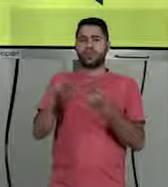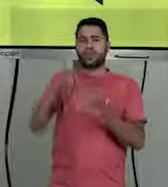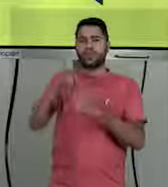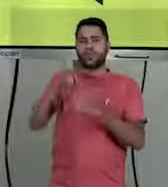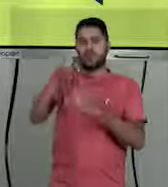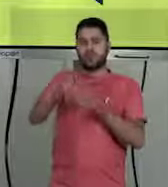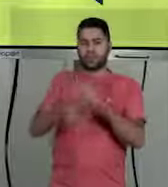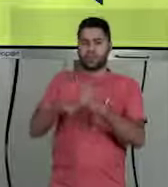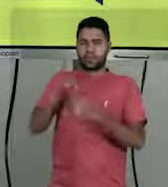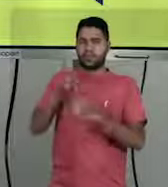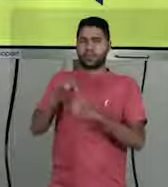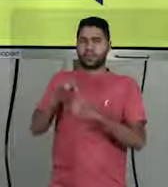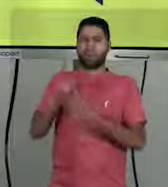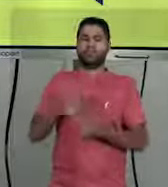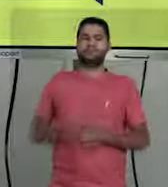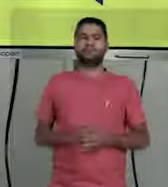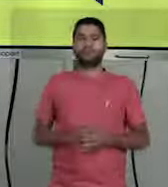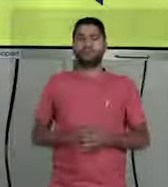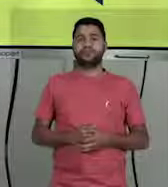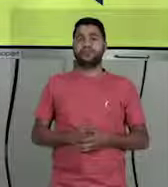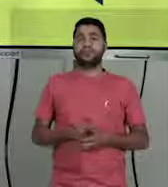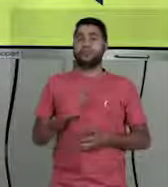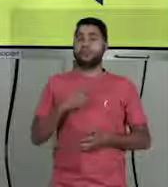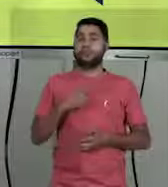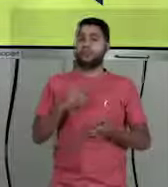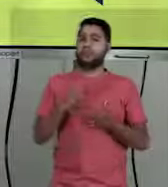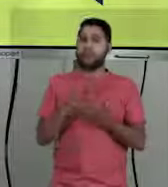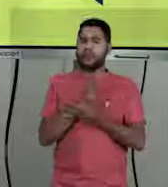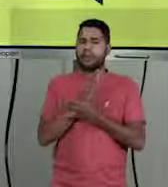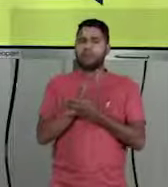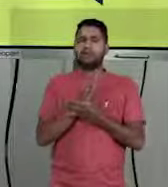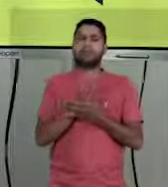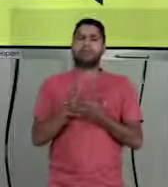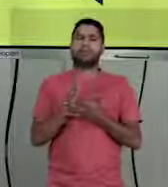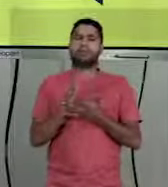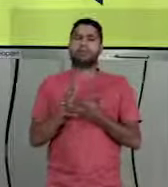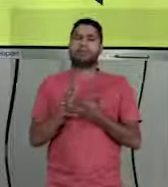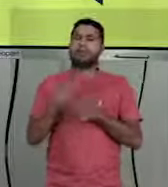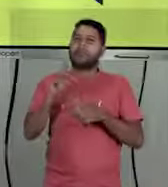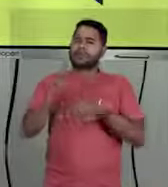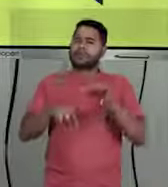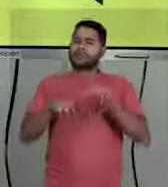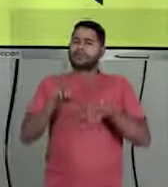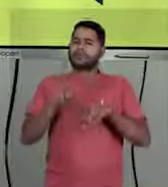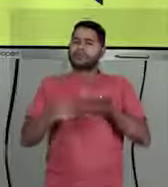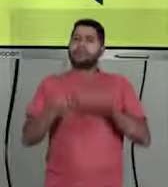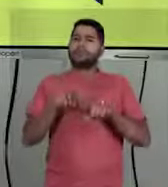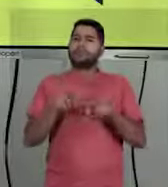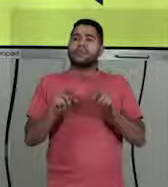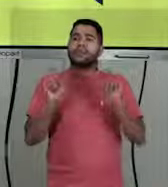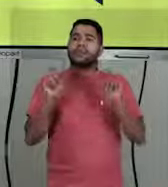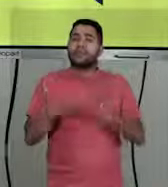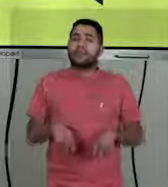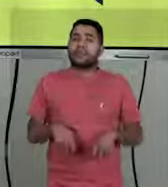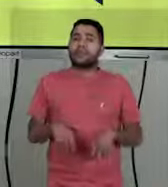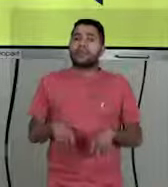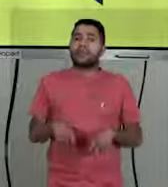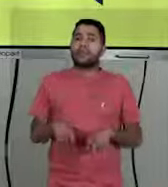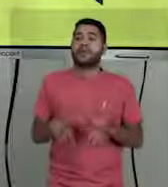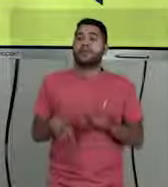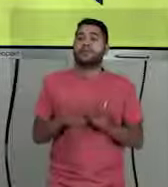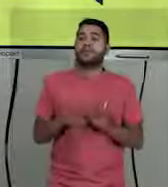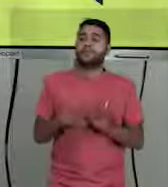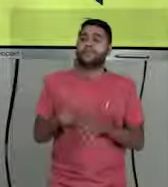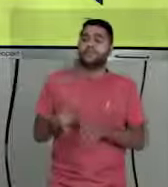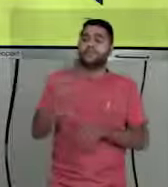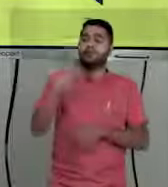átomo. Então, eu tenho alguns materiais que permitem que esses elétrons passem com